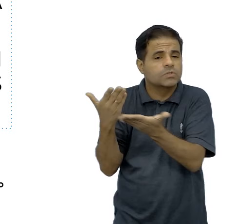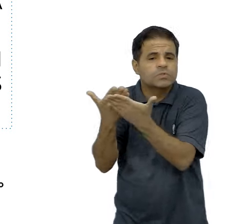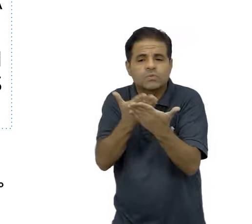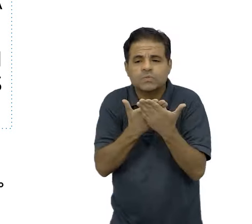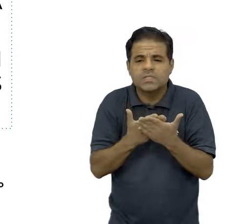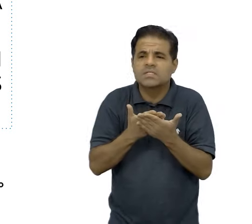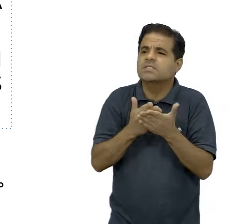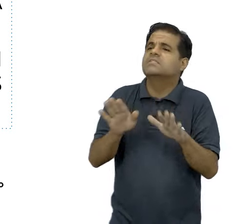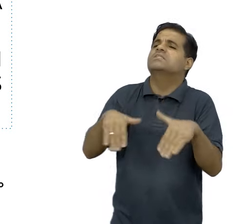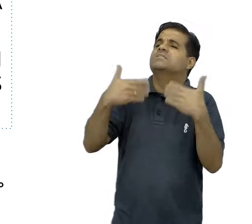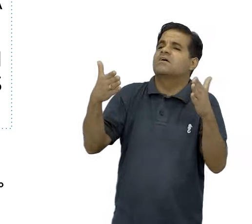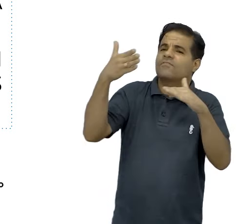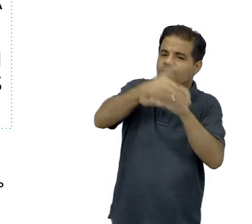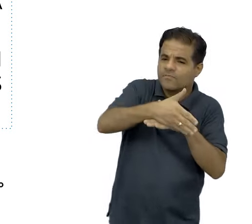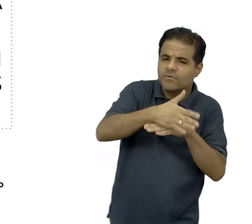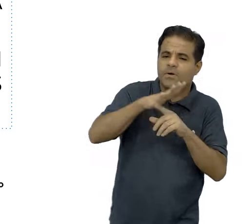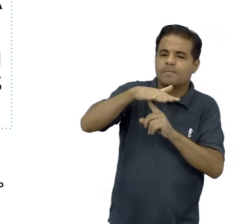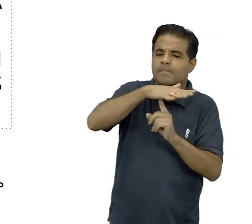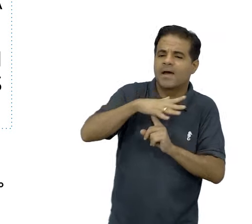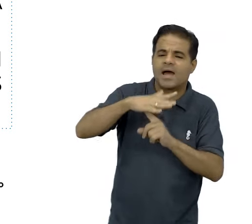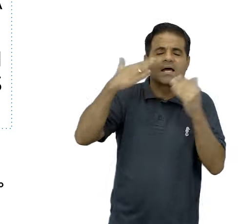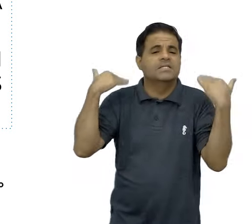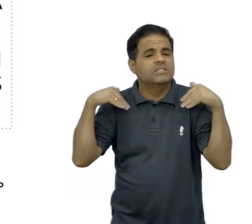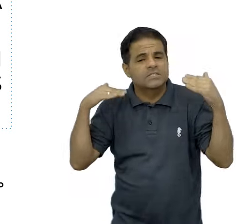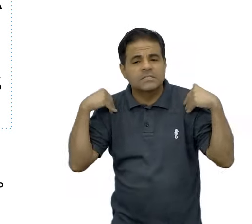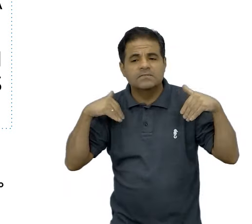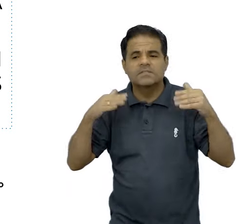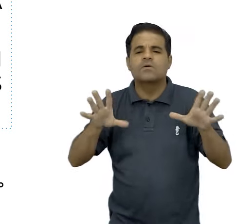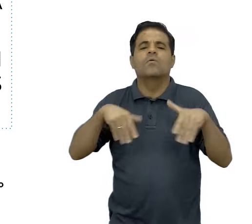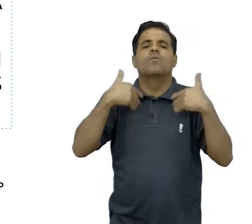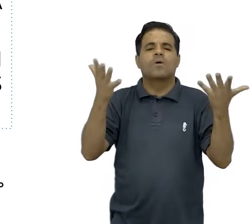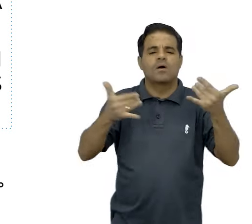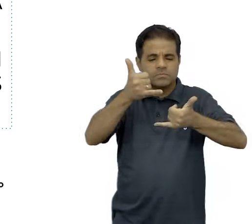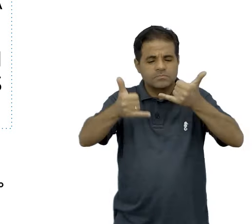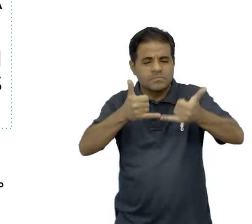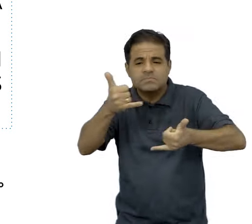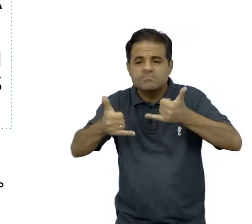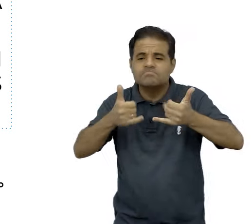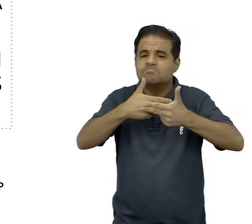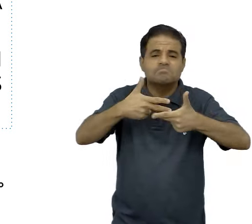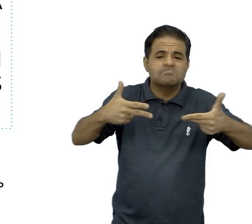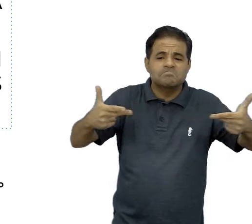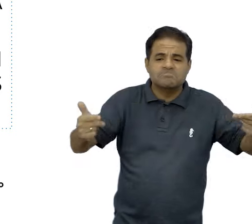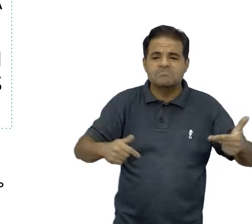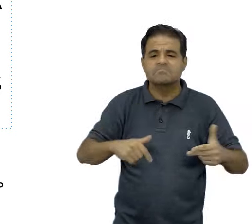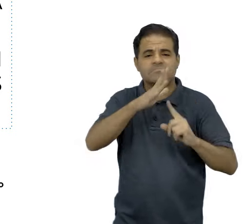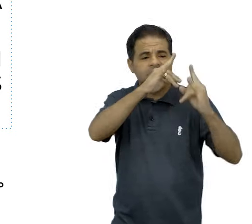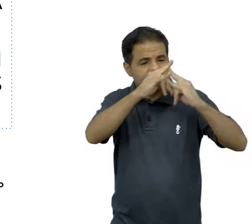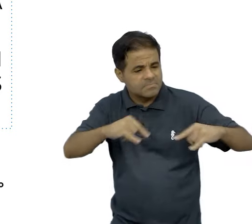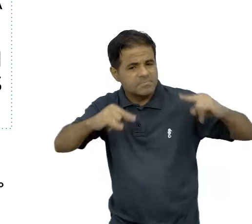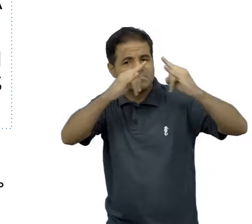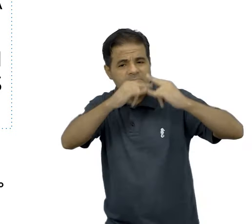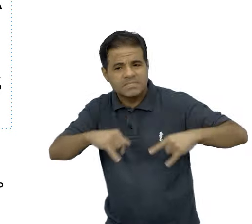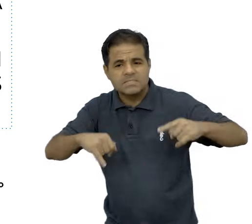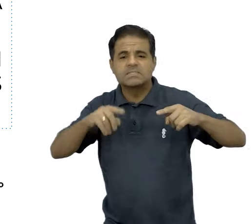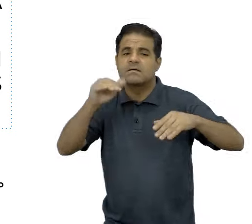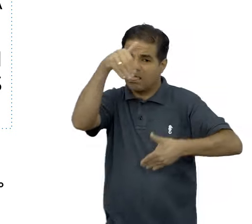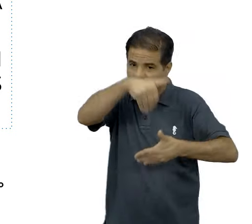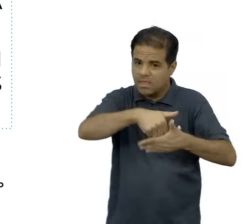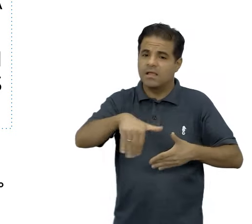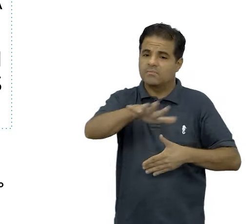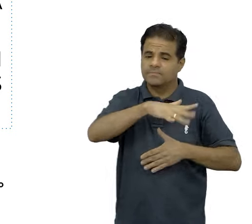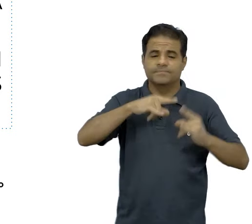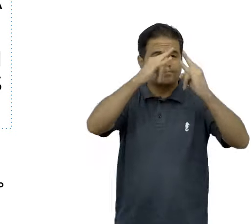né? Quem já foi a um parque de diversões? Quais são os brinquedos, né? As barracas que são comuns